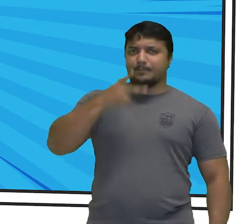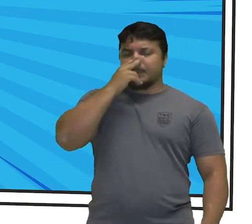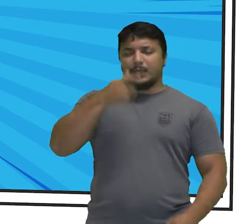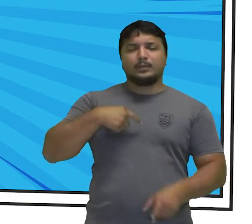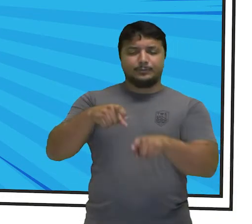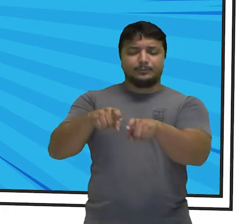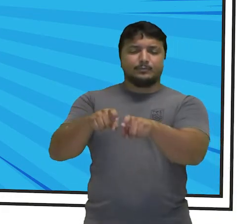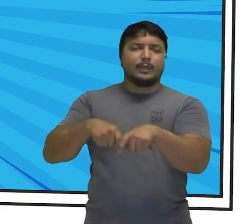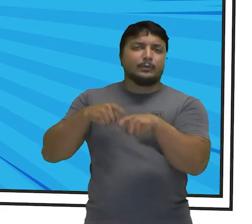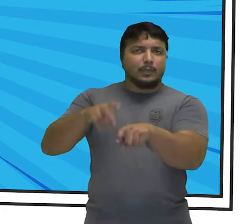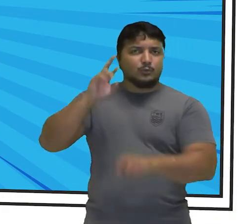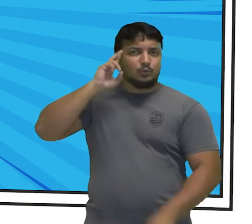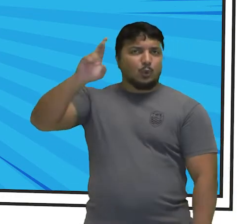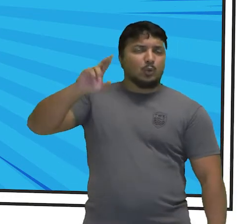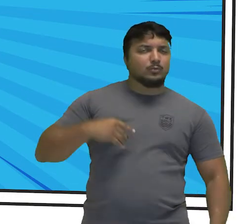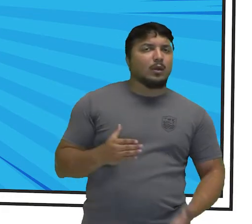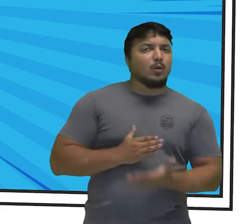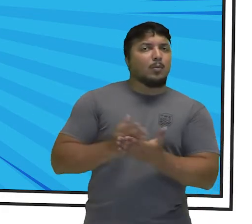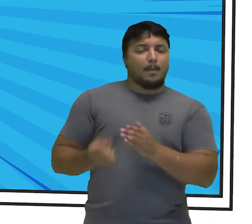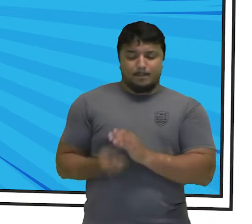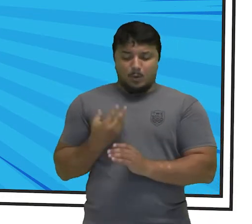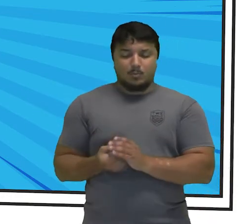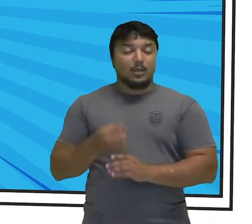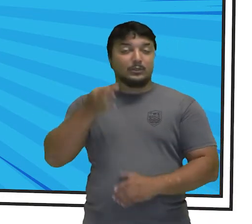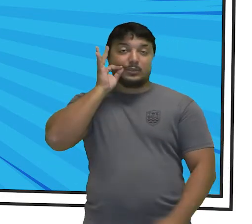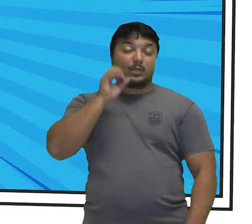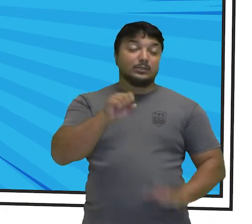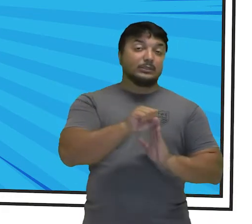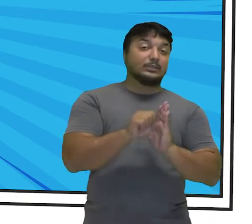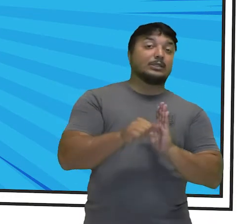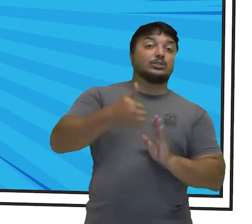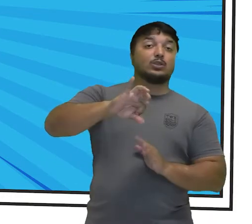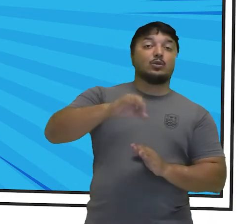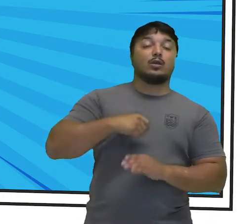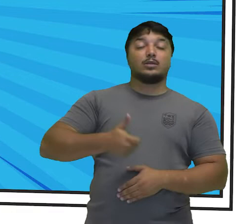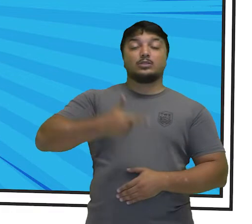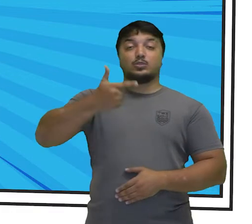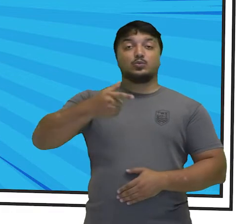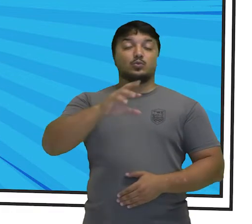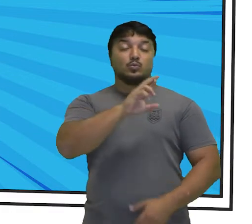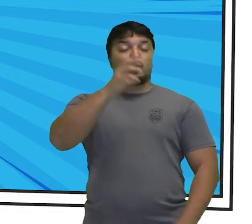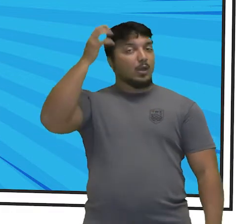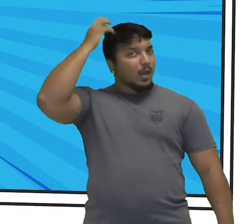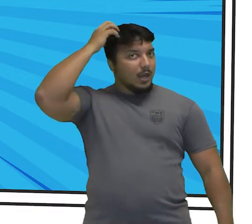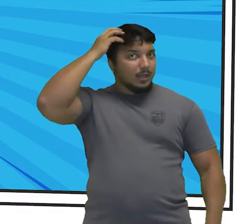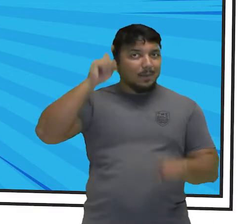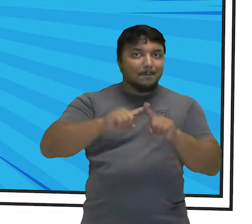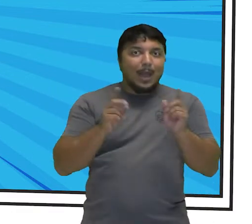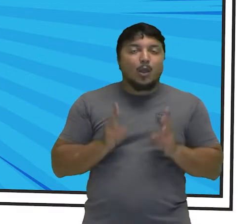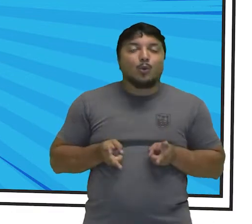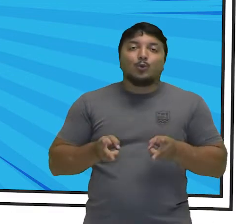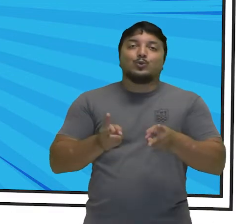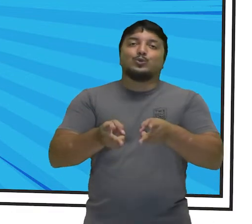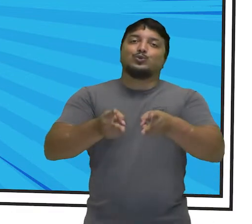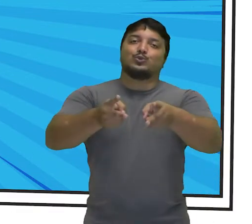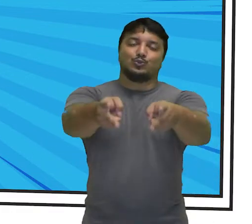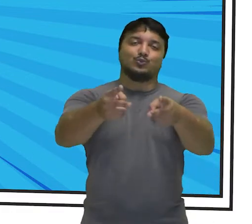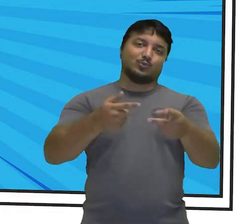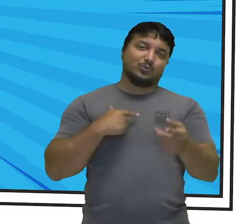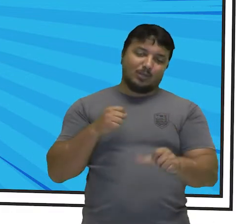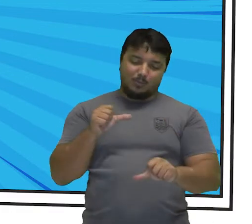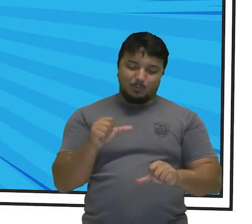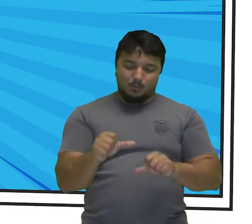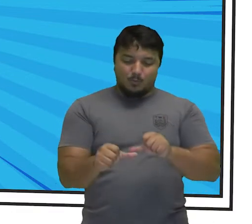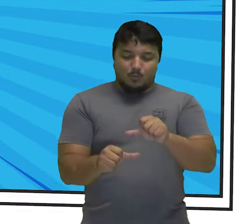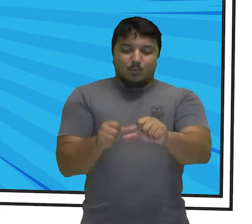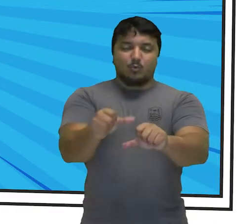cafeicultores, porque o café começa a ser produzido no século XIX durante o segundo reinado, mas ele continuará nessa mudança